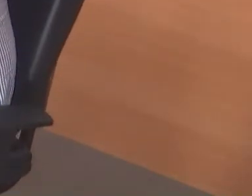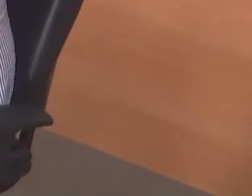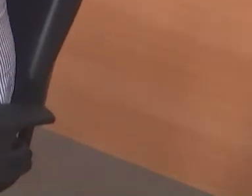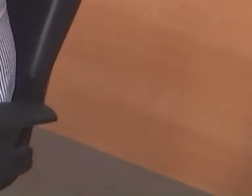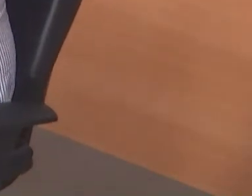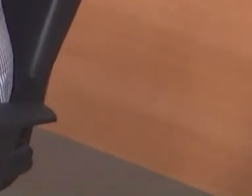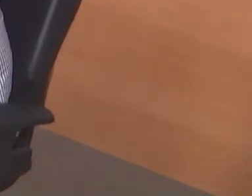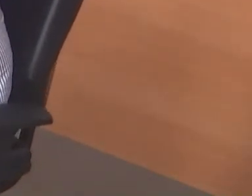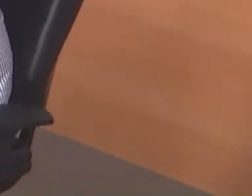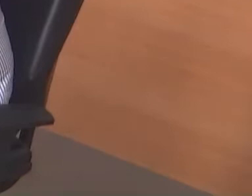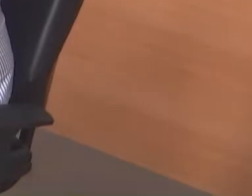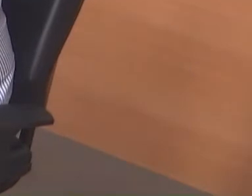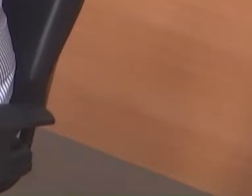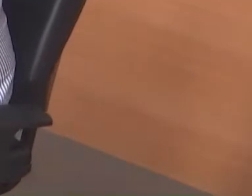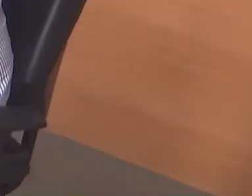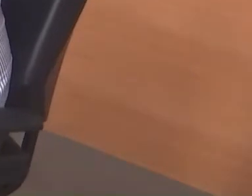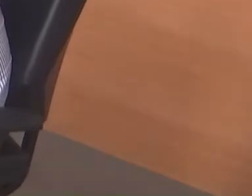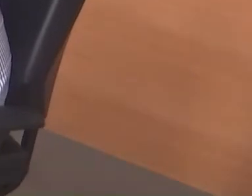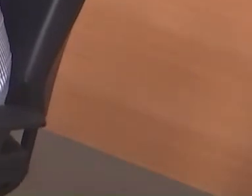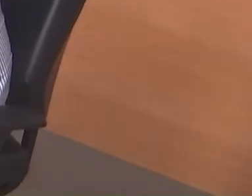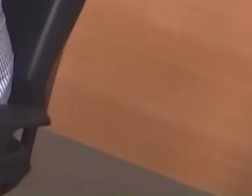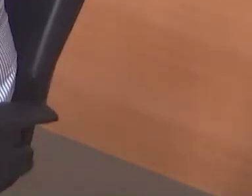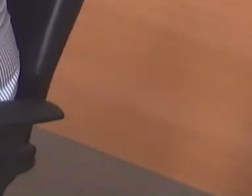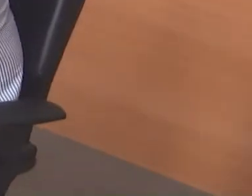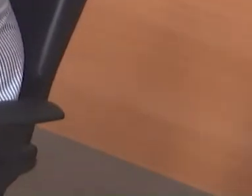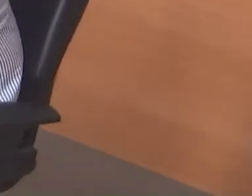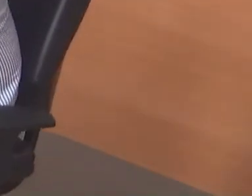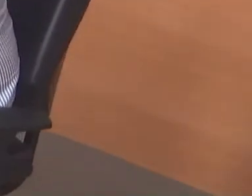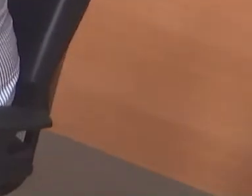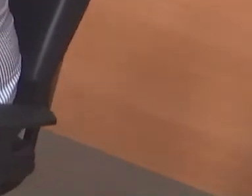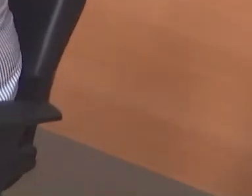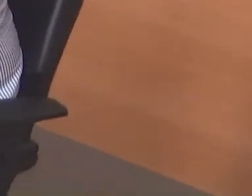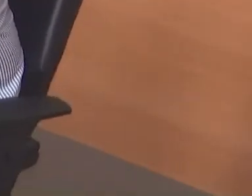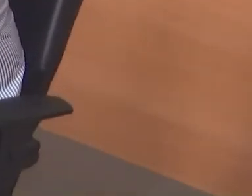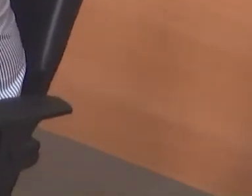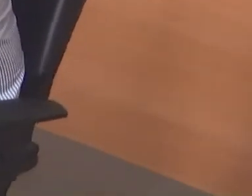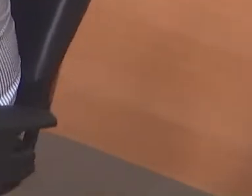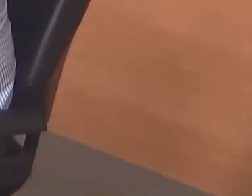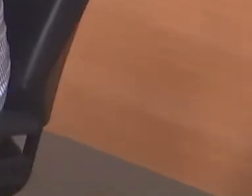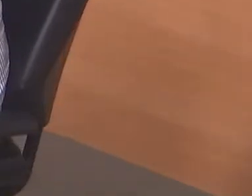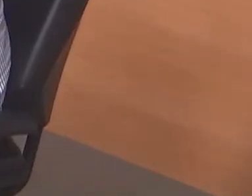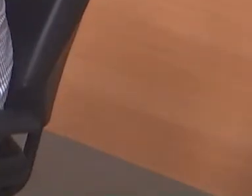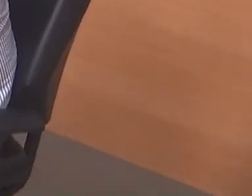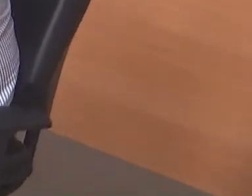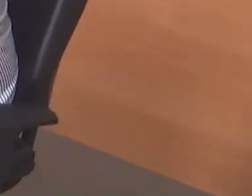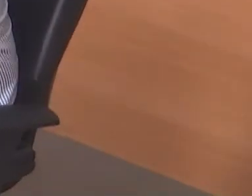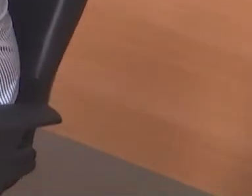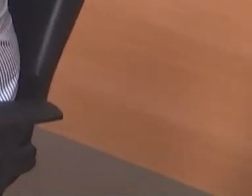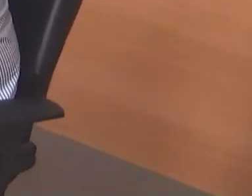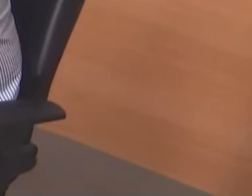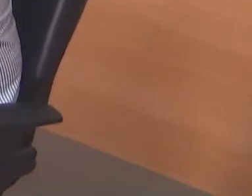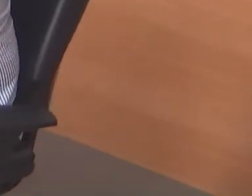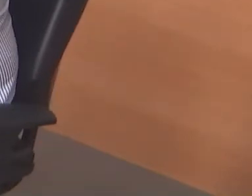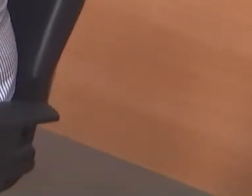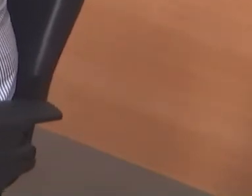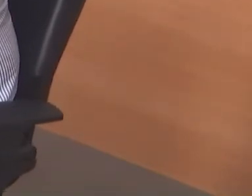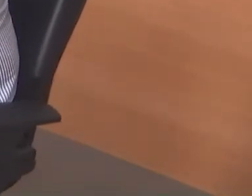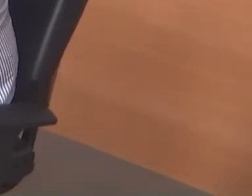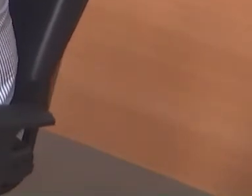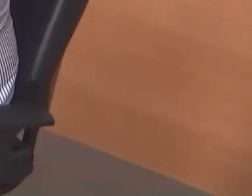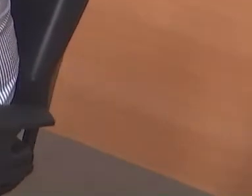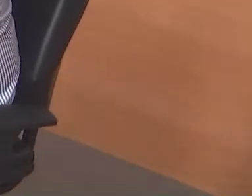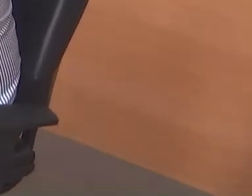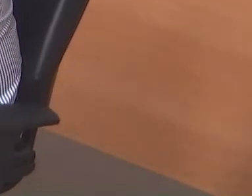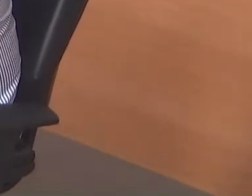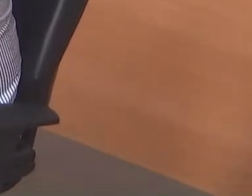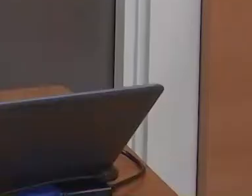de número de casos, realmente não preocupa. Eu me preocupo sim com a situação epidemiológica, mas não pelo número de casos. É porque